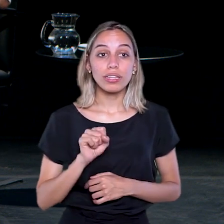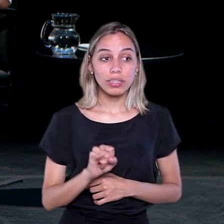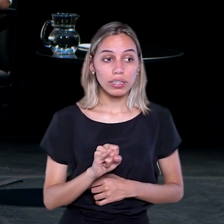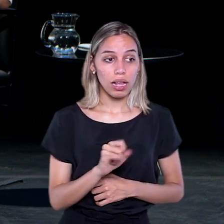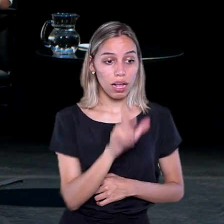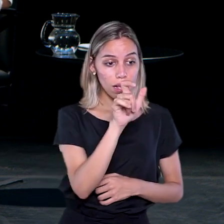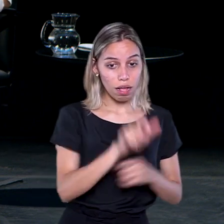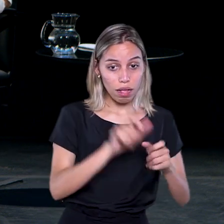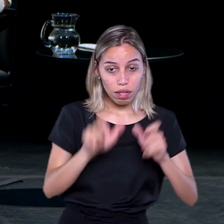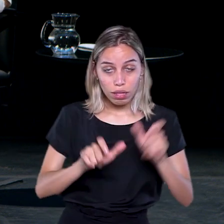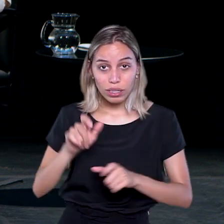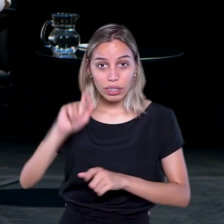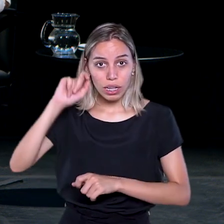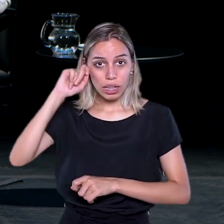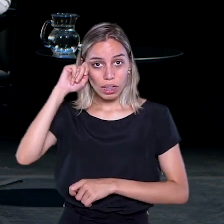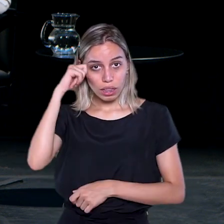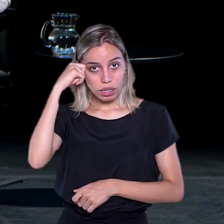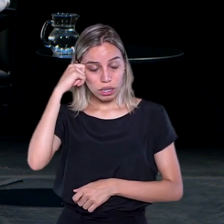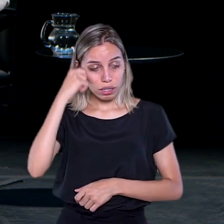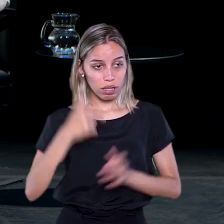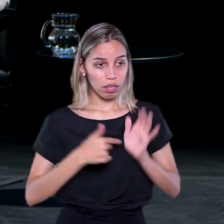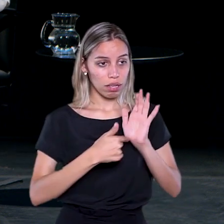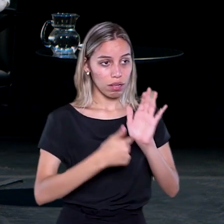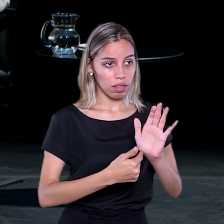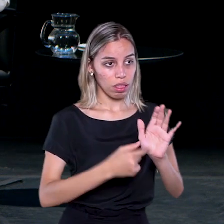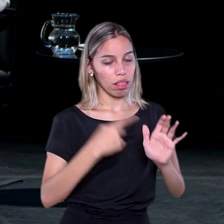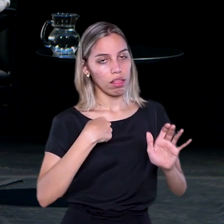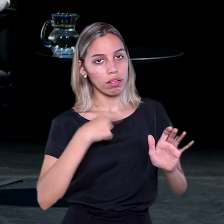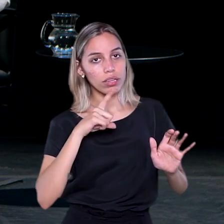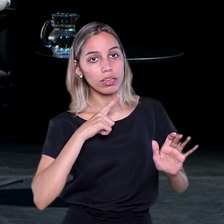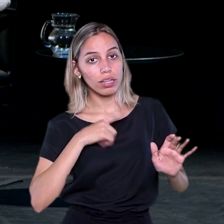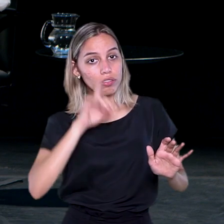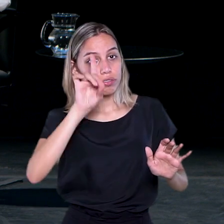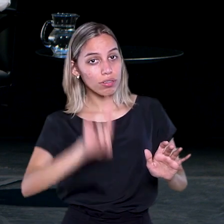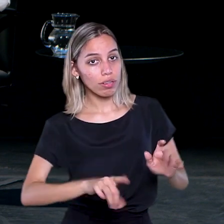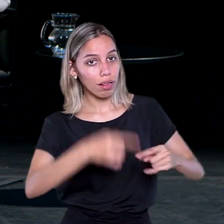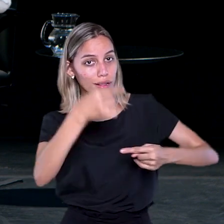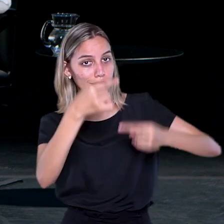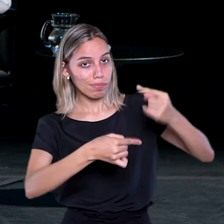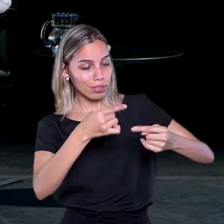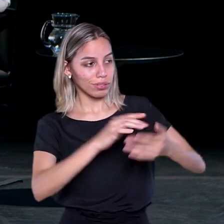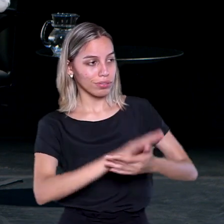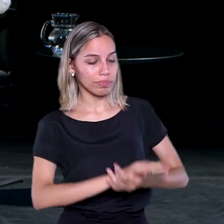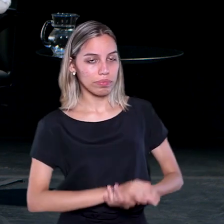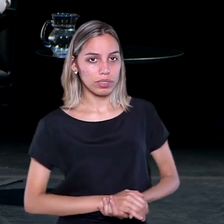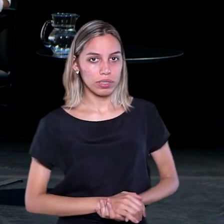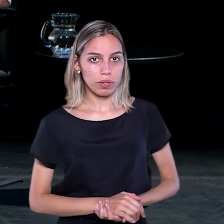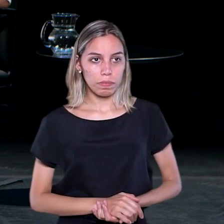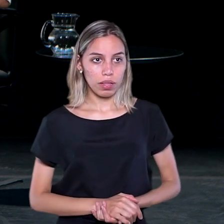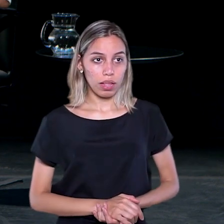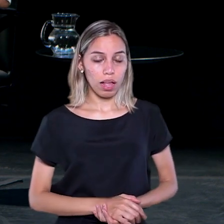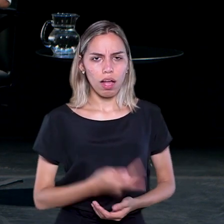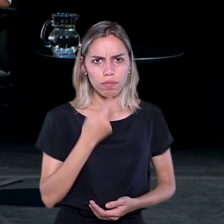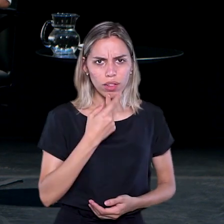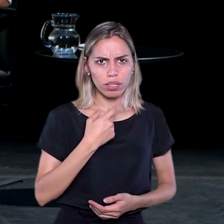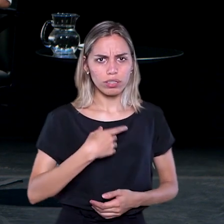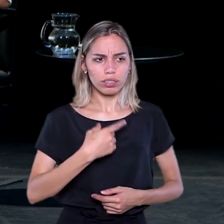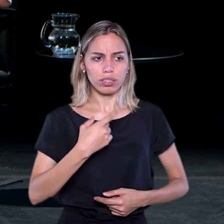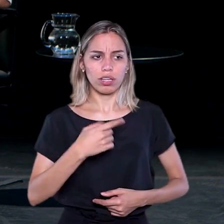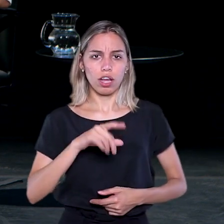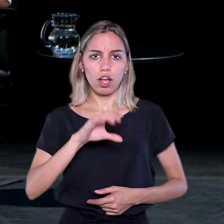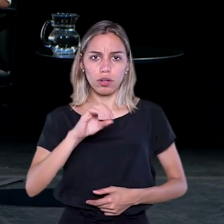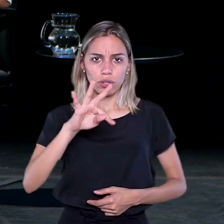acessar recursos para a campanha política. Mas não perde o cargo? Deveria ter. Aí, por isso que eu falo que cota é esmola, no sentido de que a gente precisa